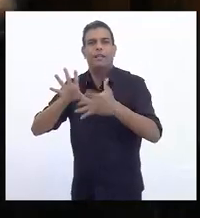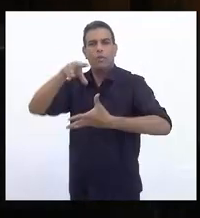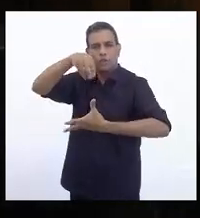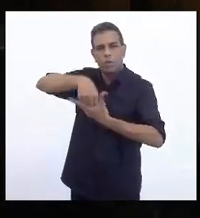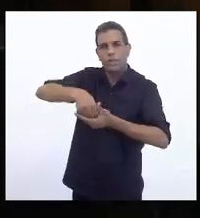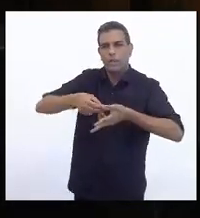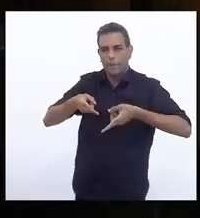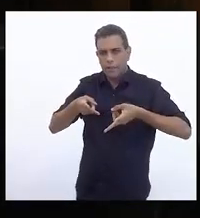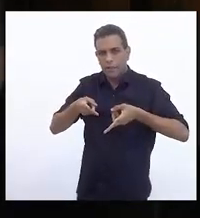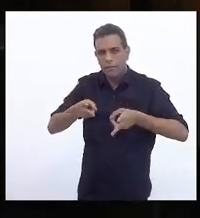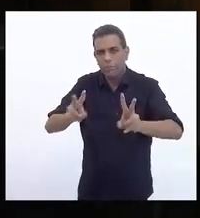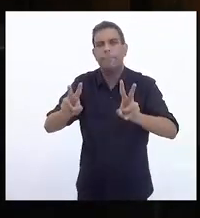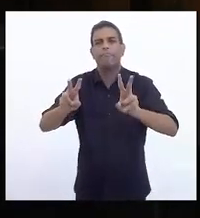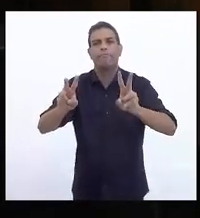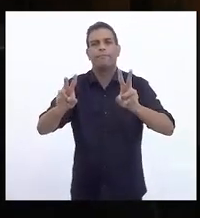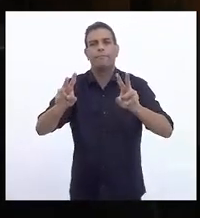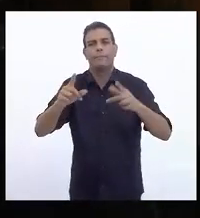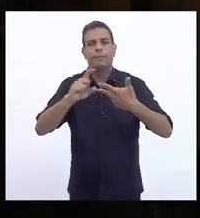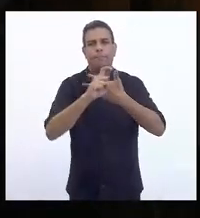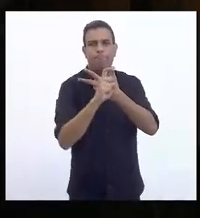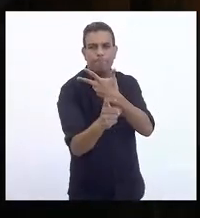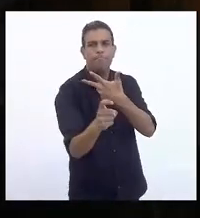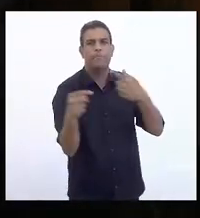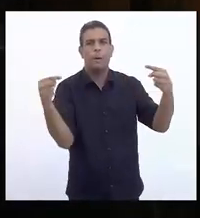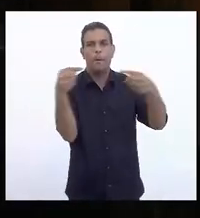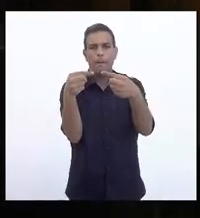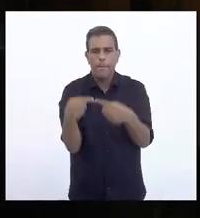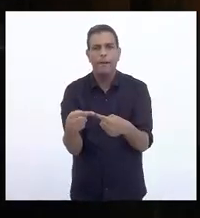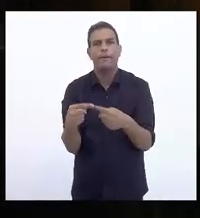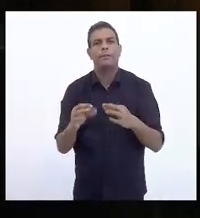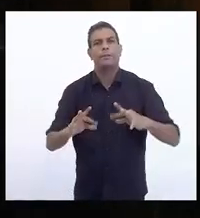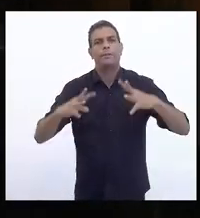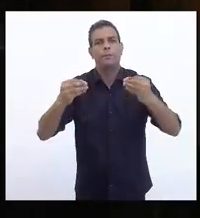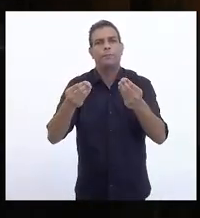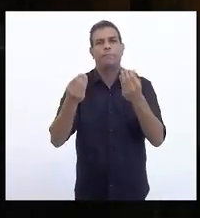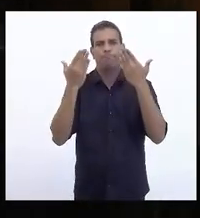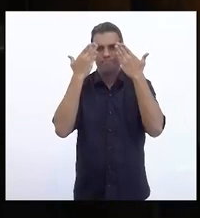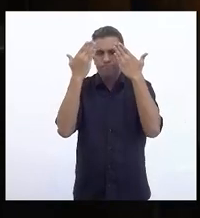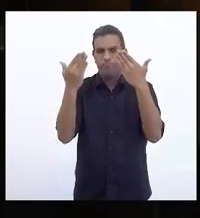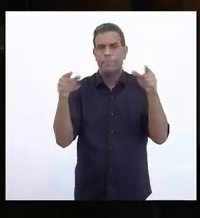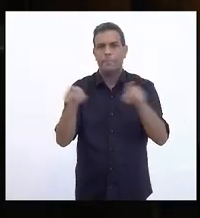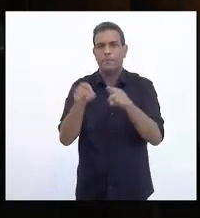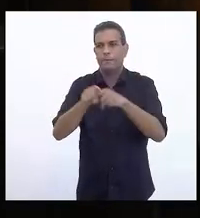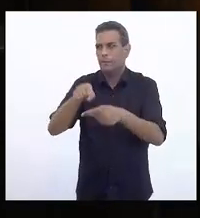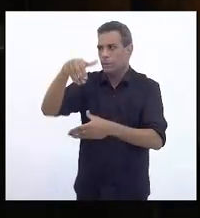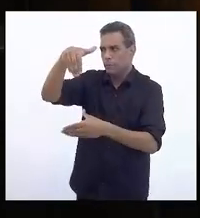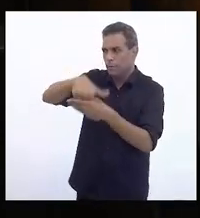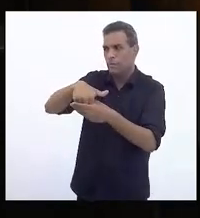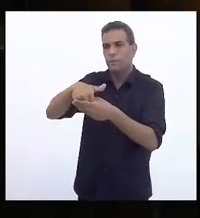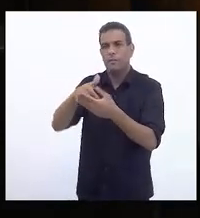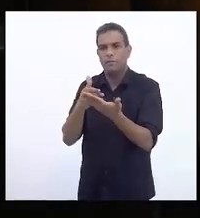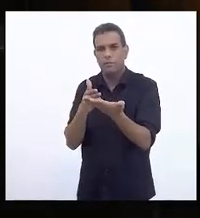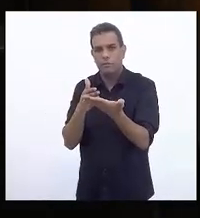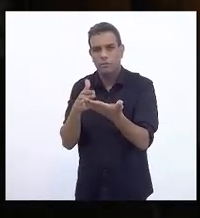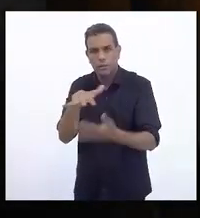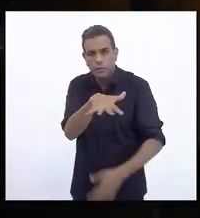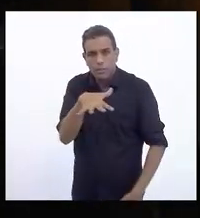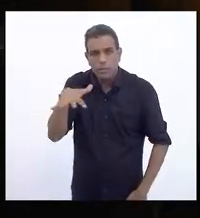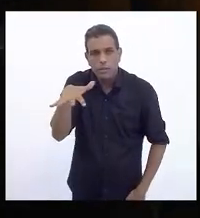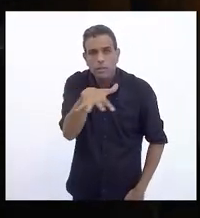de nenhum gesto por parte do Poder Executivo na mesma direção. Por isso, faço aqui essa manifestação. Meu voto na comissão foi um voto, insisto